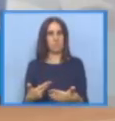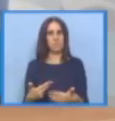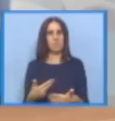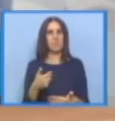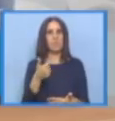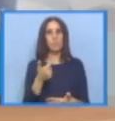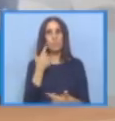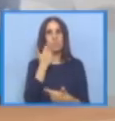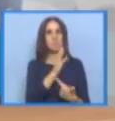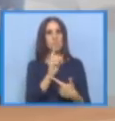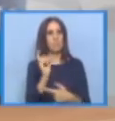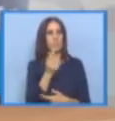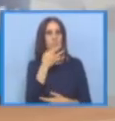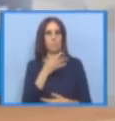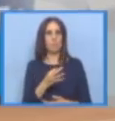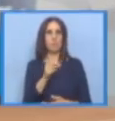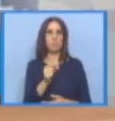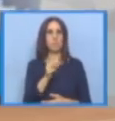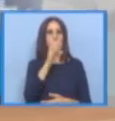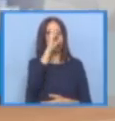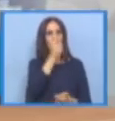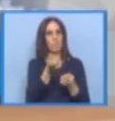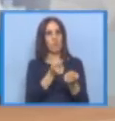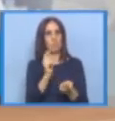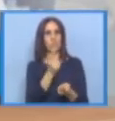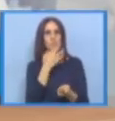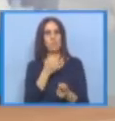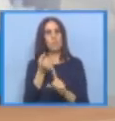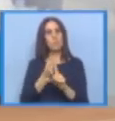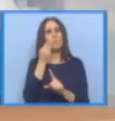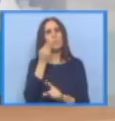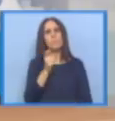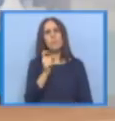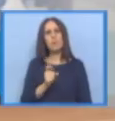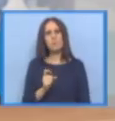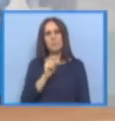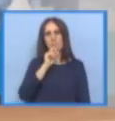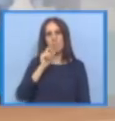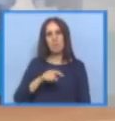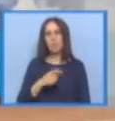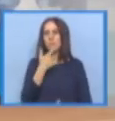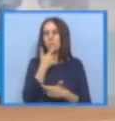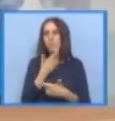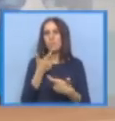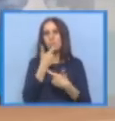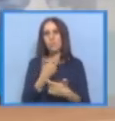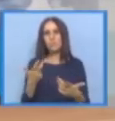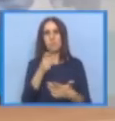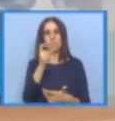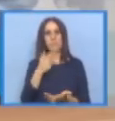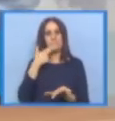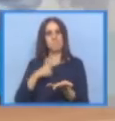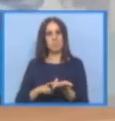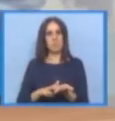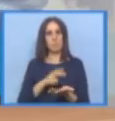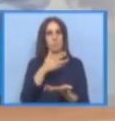é bom como exemplo para todos nós, mas também para todos os governantes, de como é que se pode lutar pela paz e fazer tudo por tudo para que a paz seja uma realidade